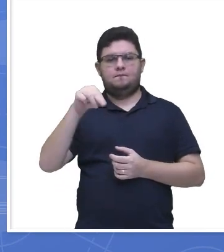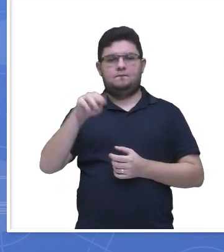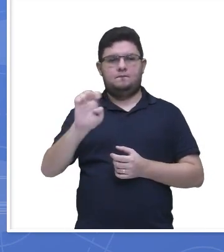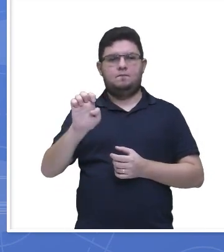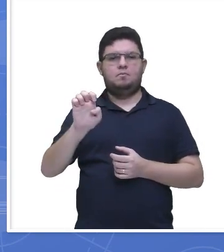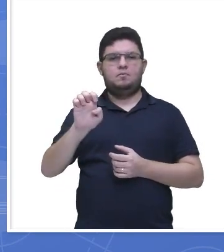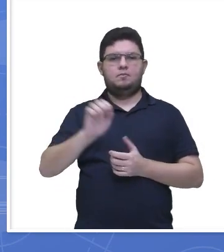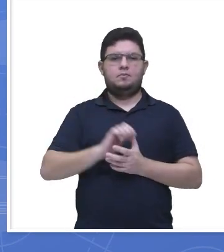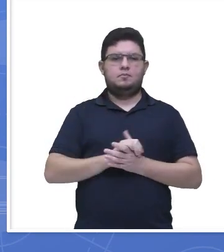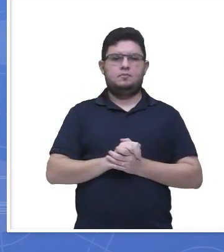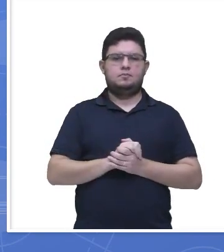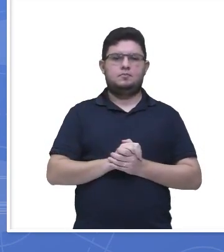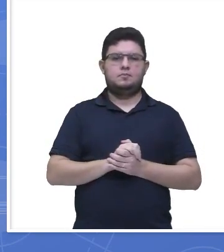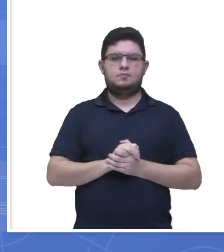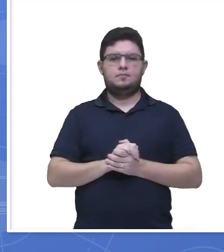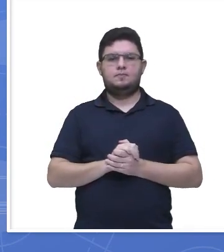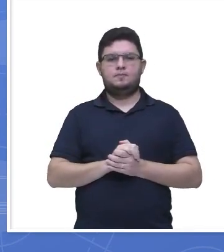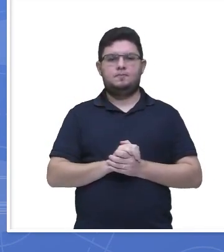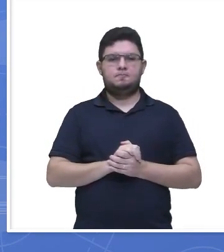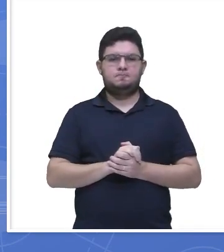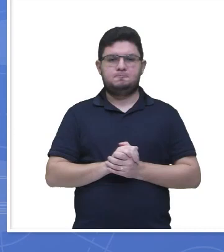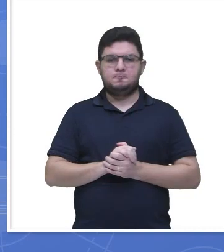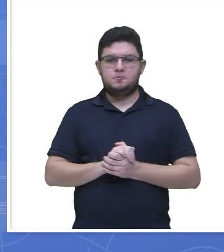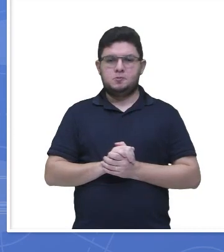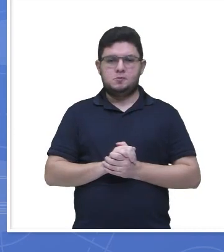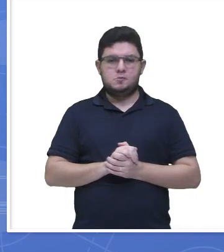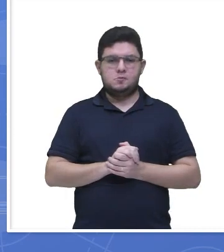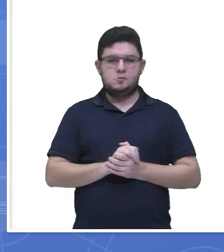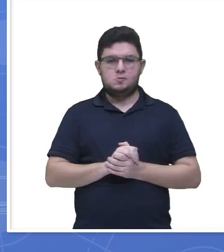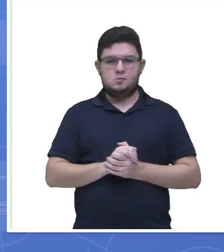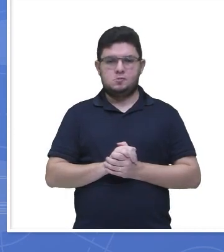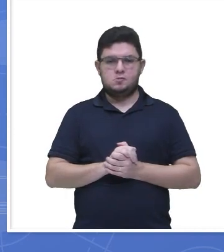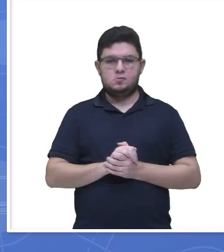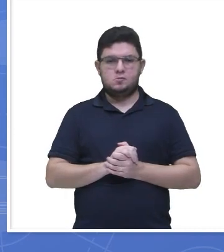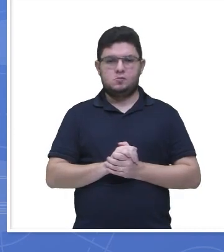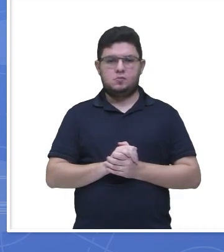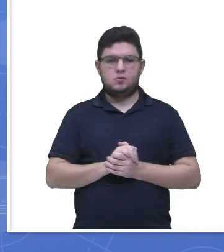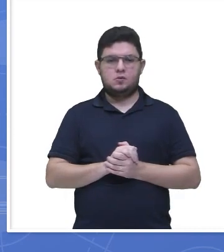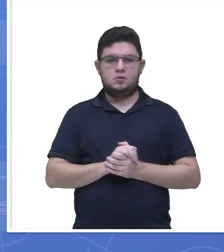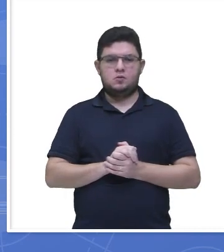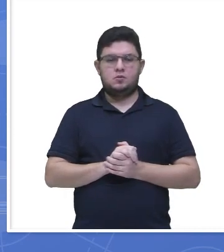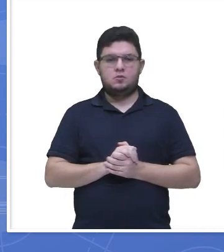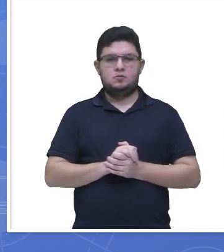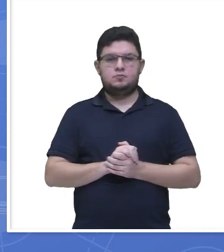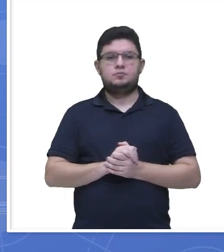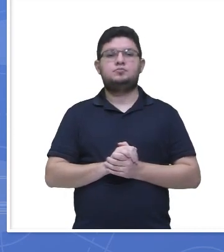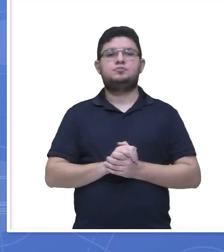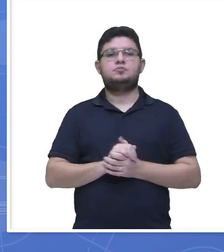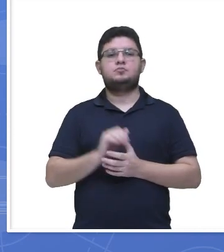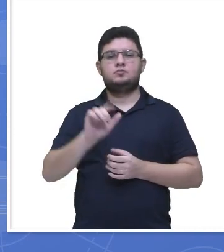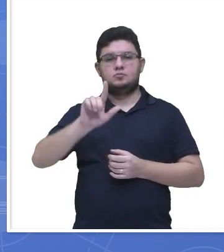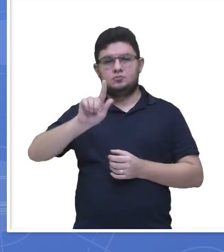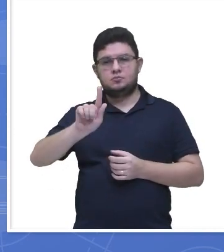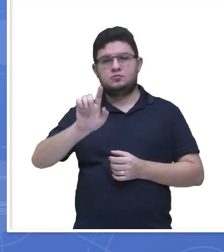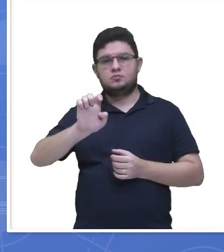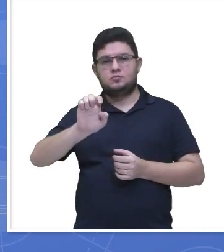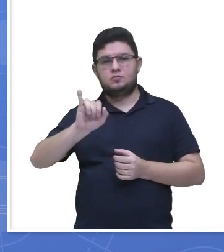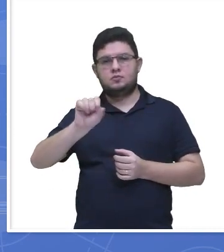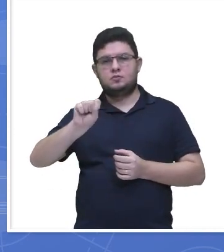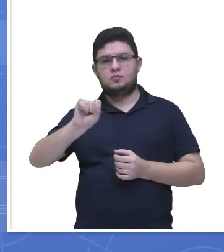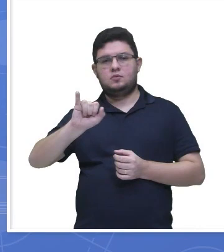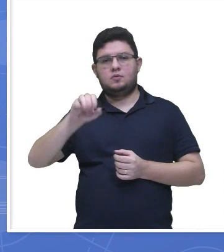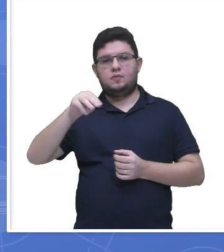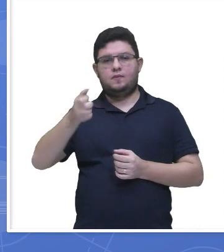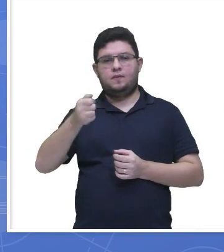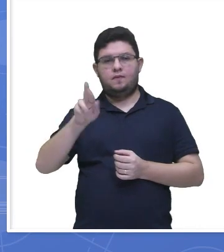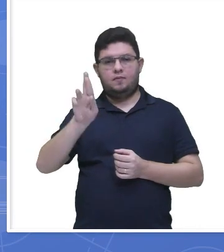só colocou aqui a gente sumiu tanto para frente e para trás, tá? A Geissimara colocou aqui, ó, letra C,